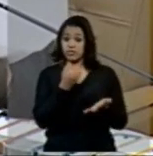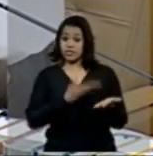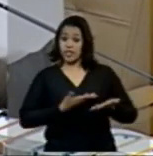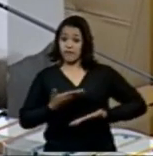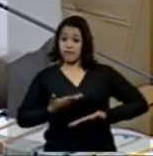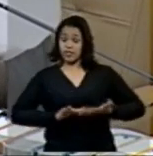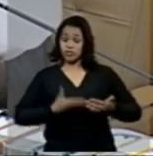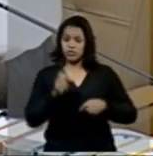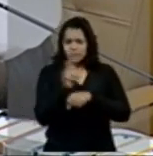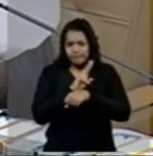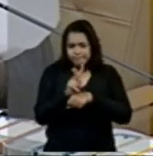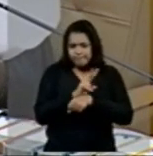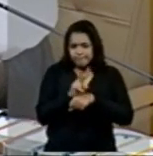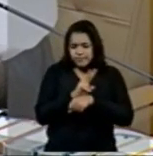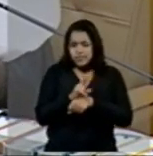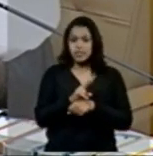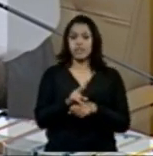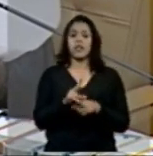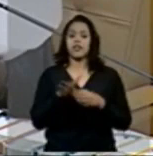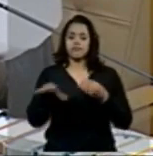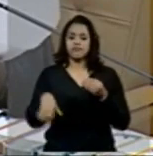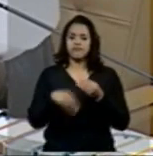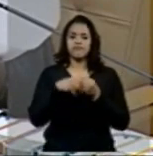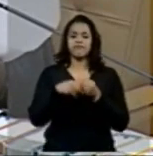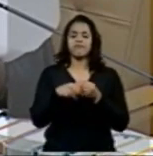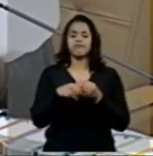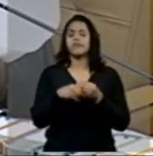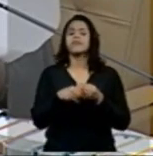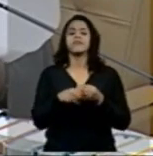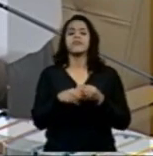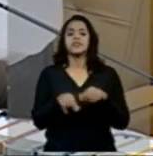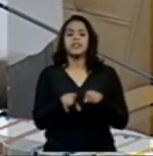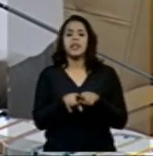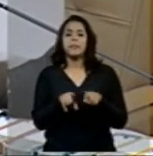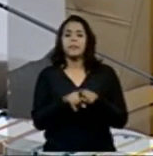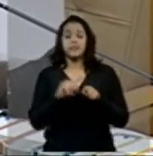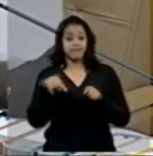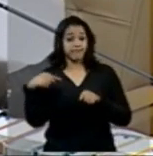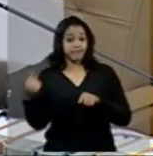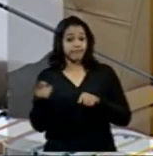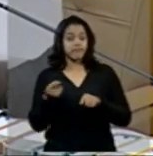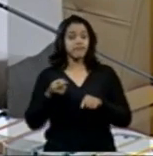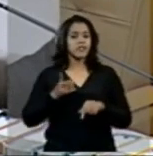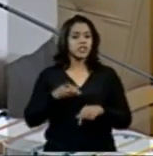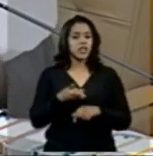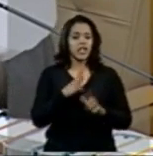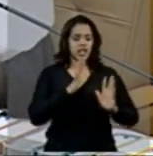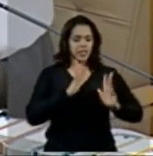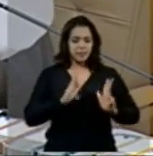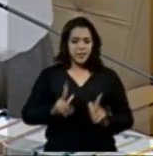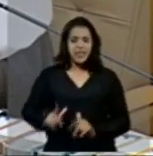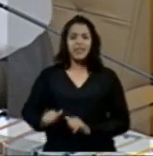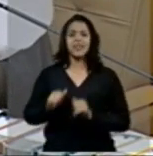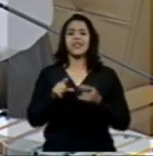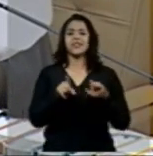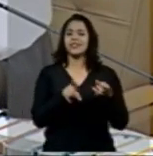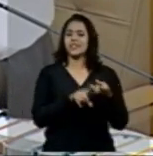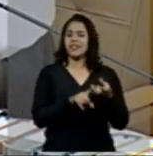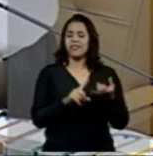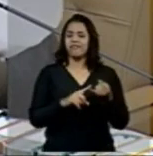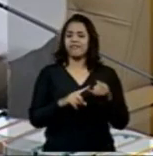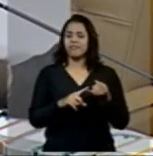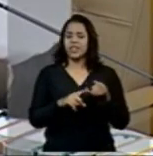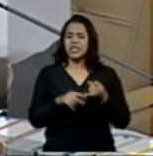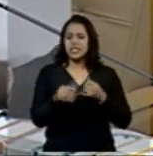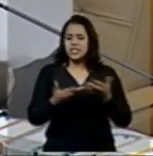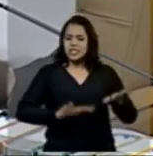7.102 de 83, e de, aí complementado posteriormente, de conservação e limpeza, bem como de serviços